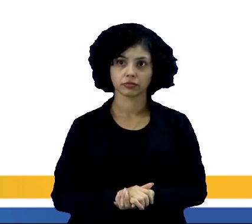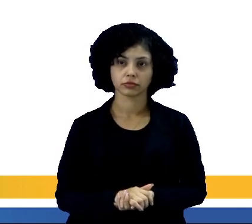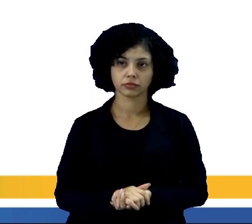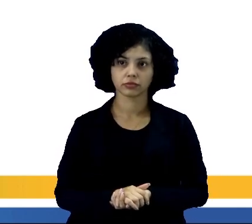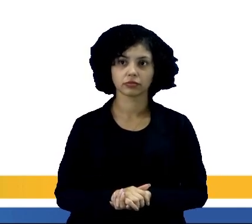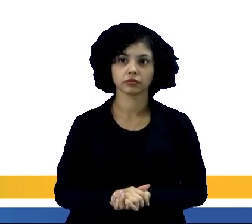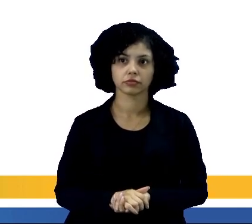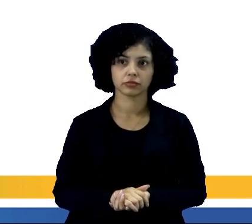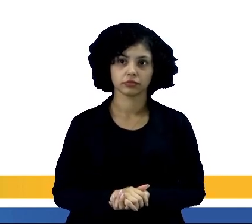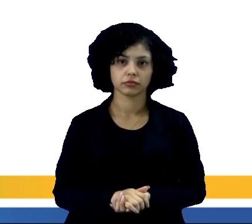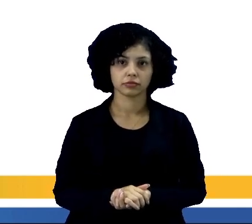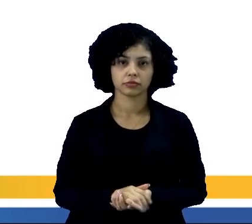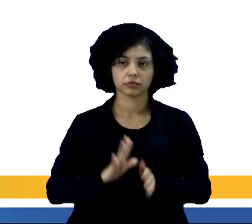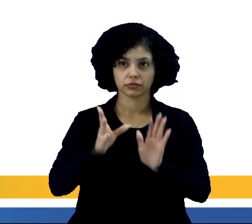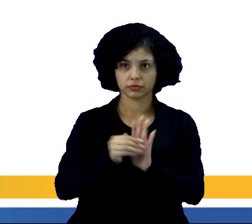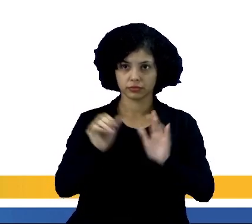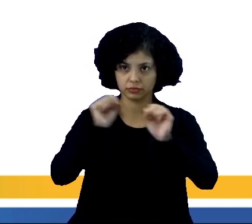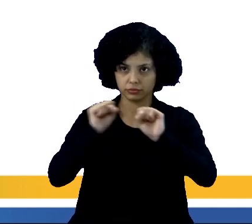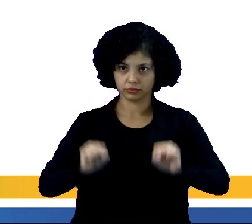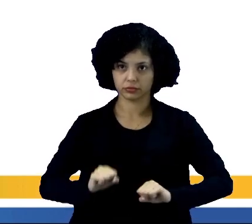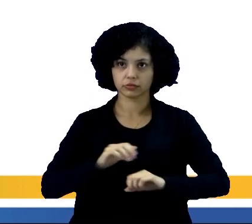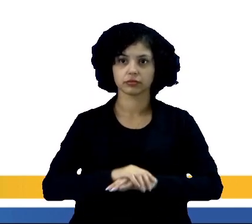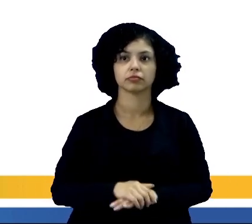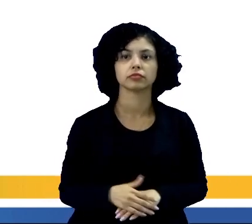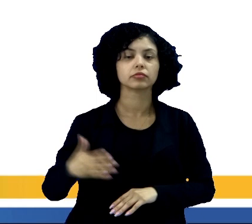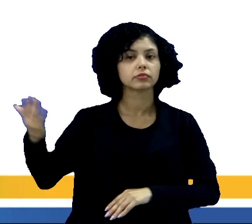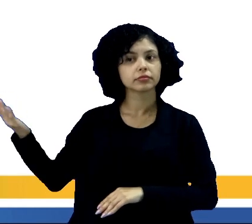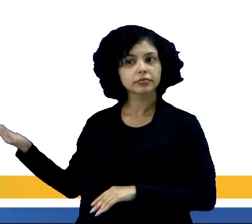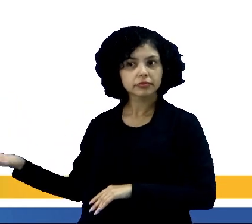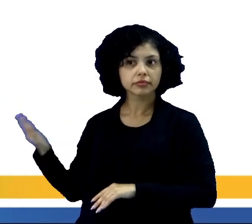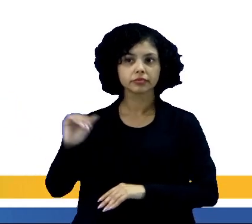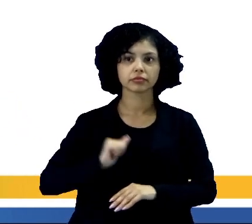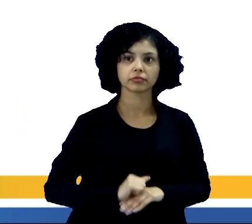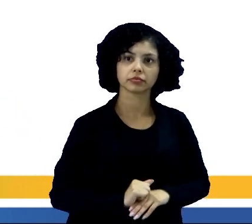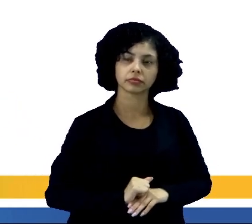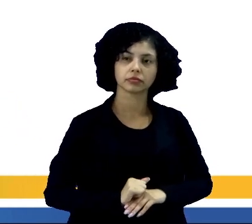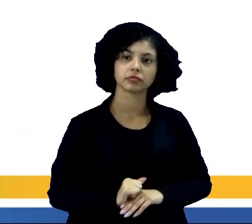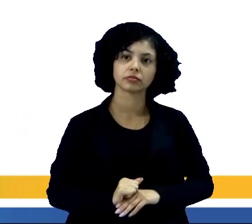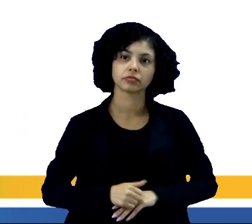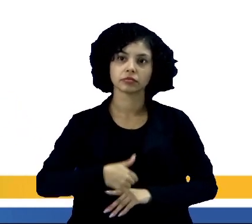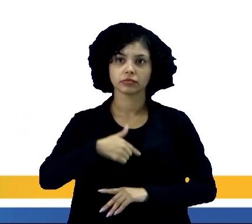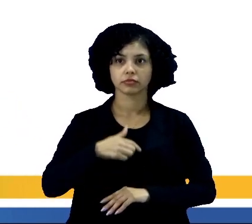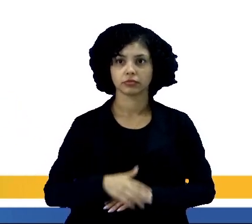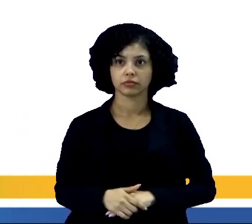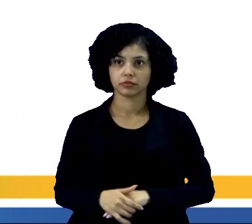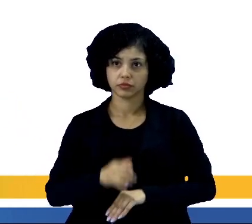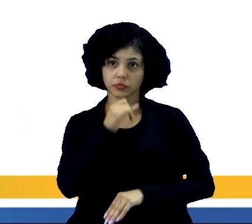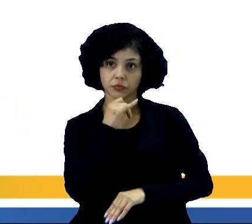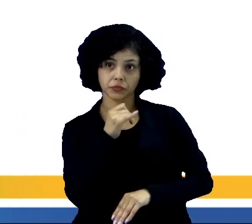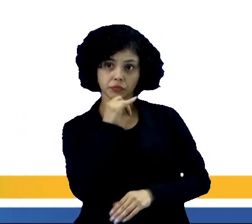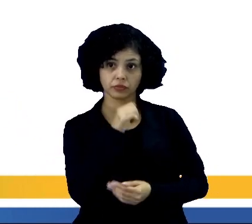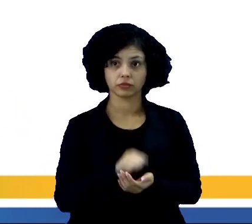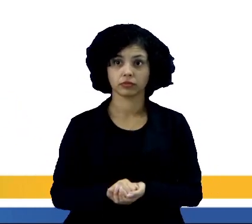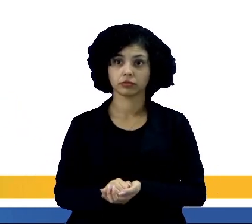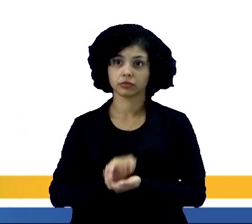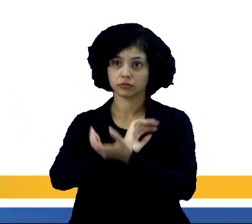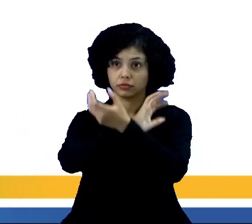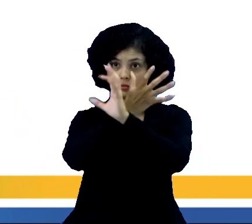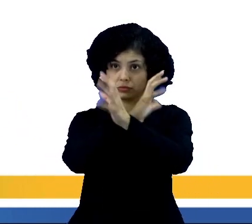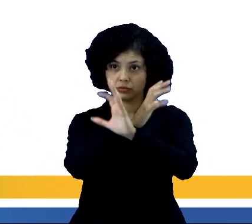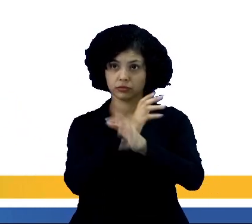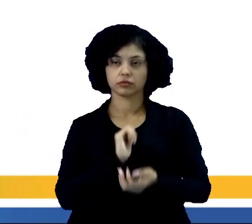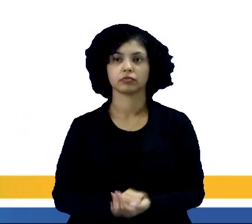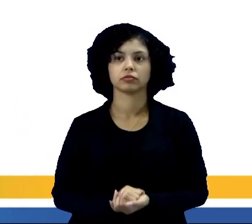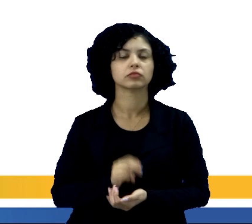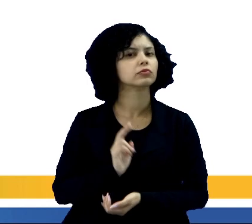regiões, são as duas partes que compõem o sistema esquelético. Avançando aqui, nós temos exemplos de ossos da